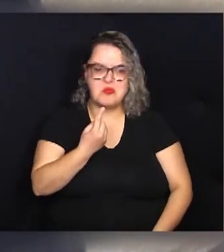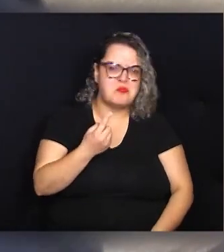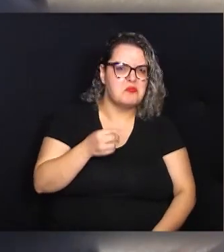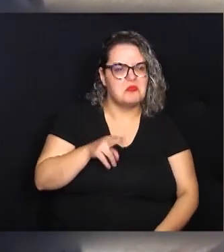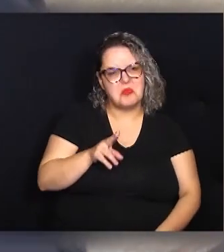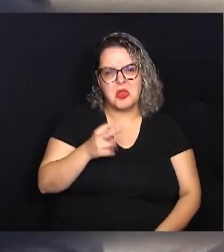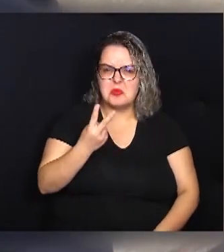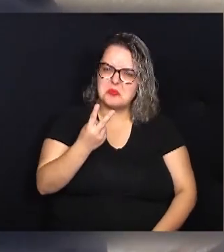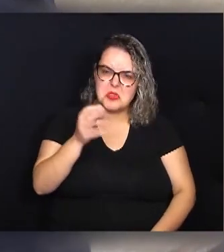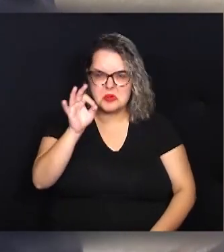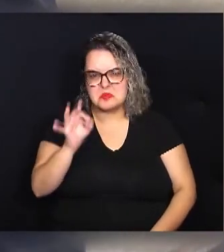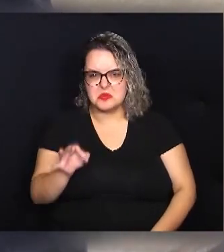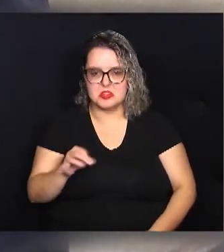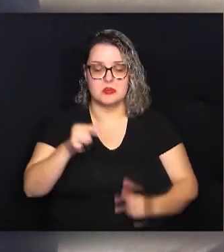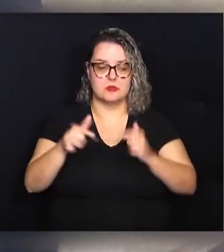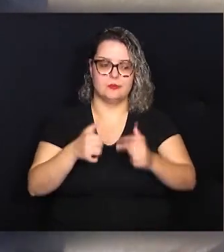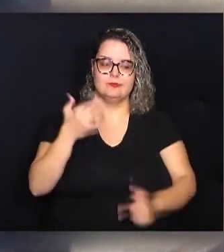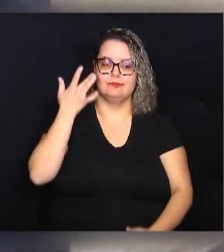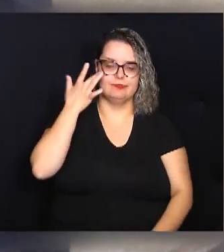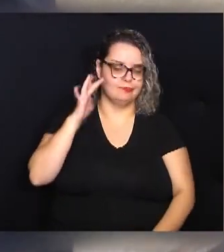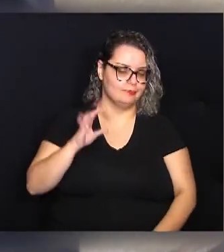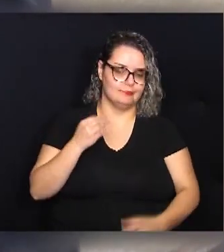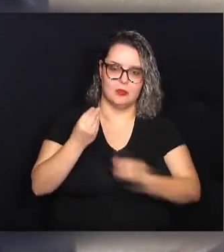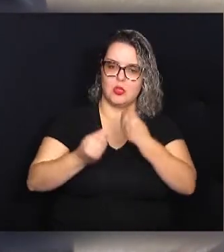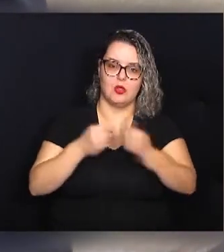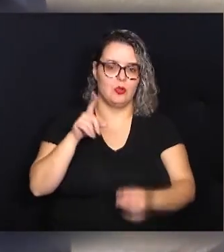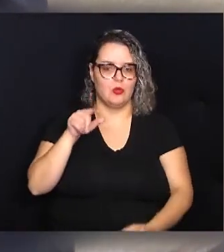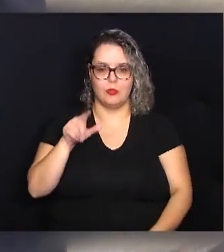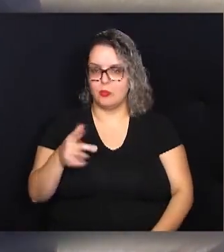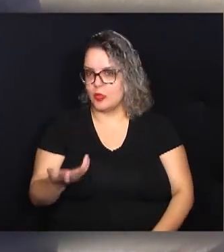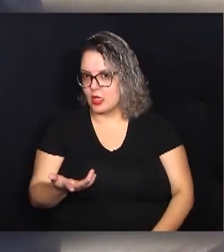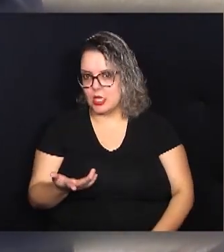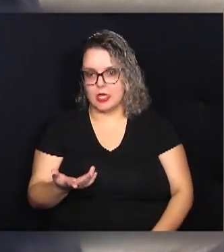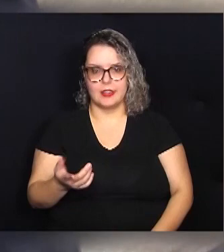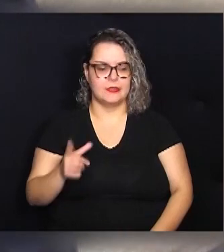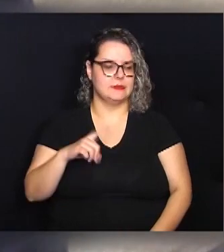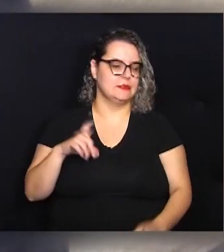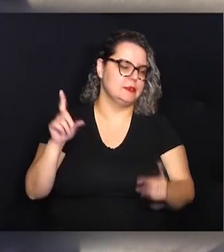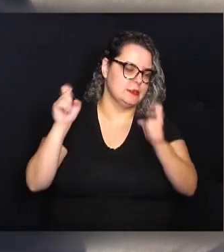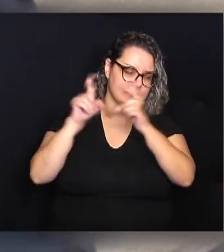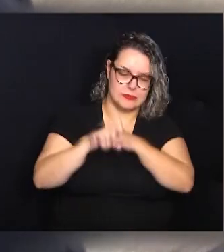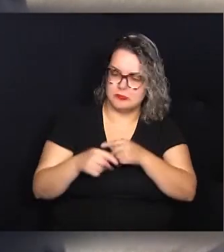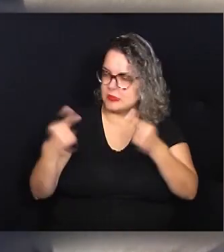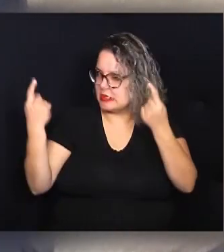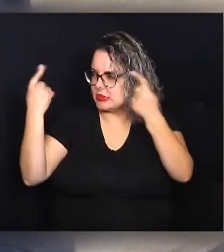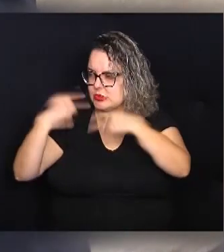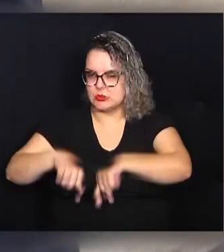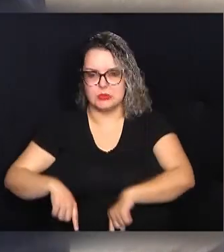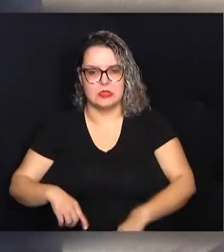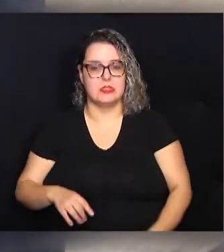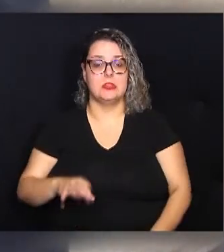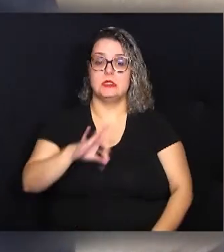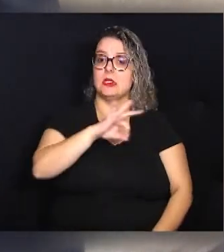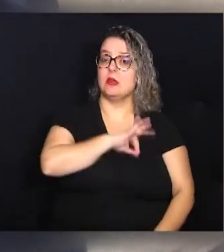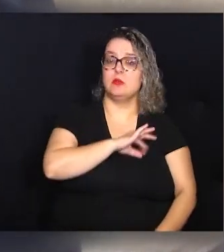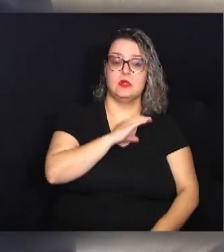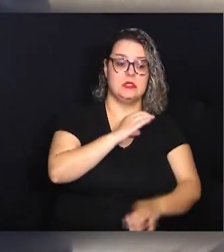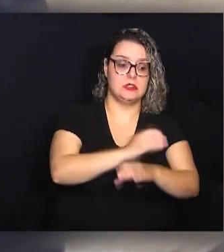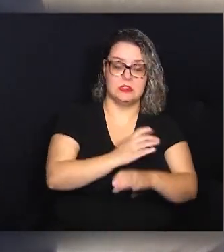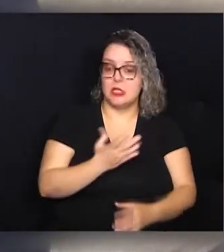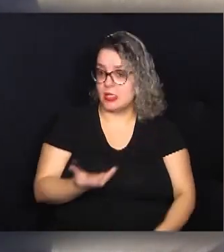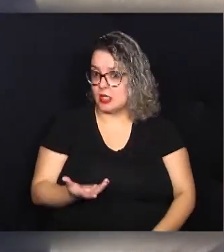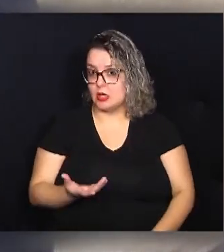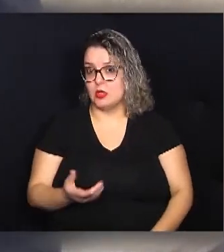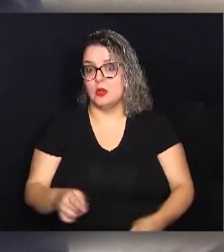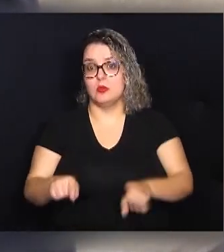trabalho e não tem ideia de como tem desafios, tem dificuldades, tanto na Polícia Civil, né, tanto no